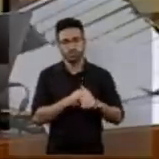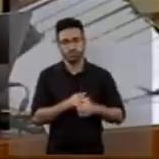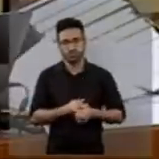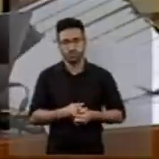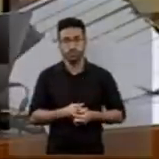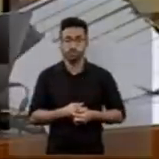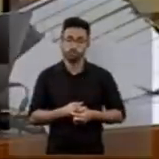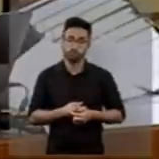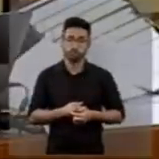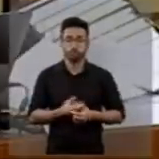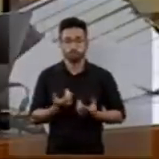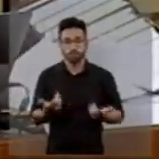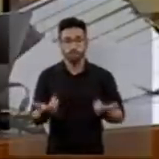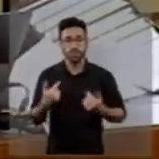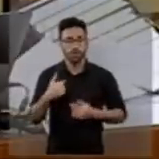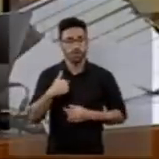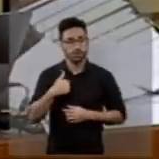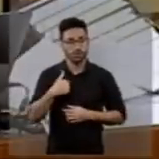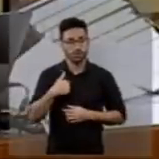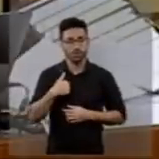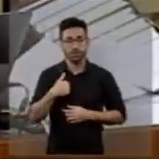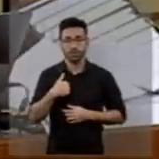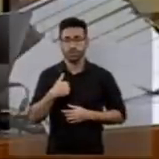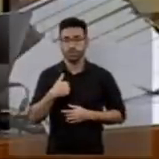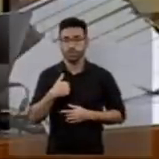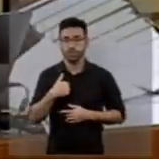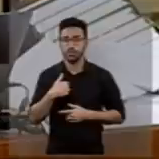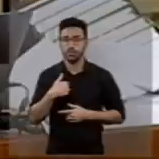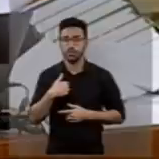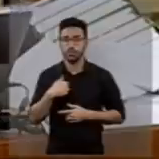nesse sentido, julgando improcedente